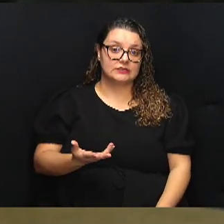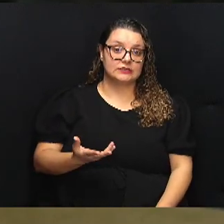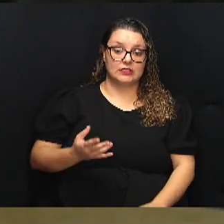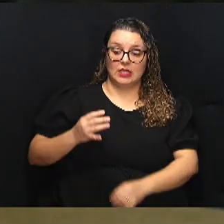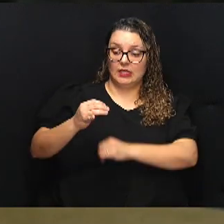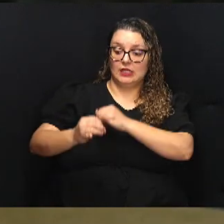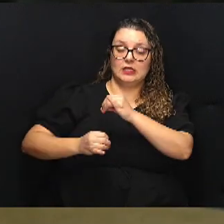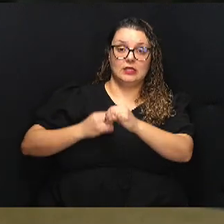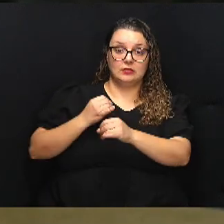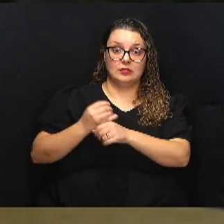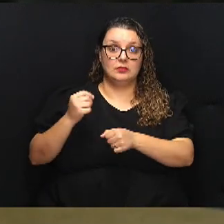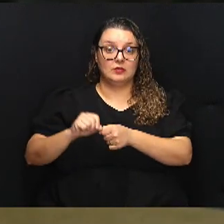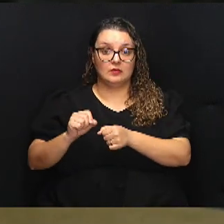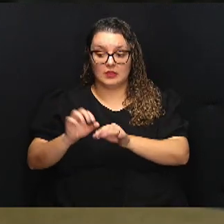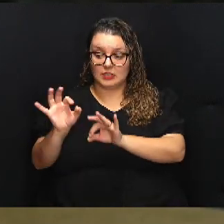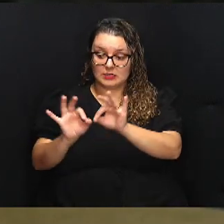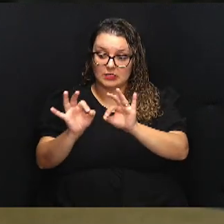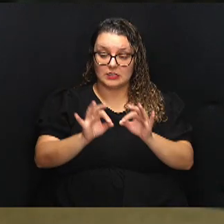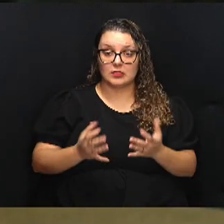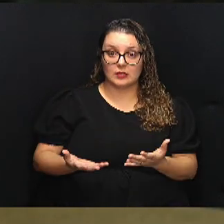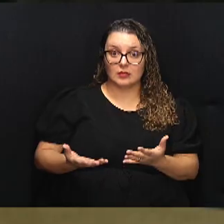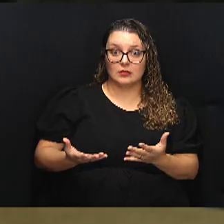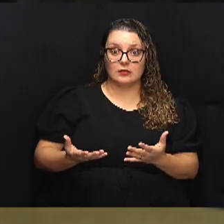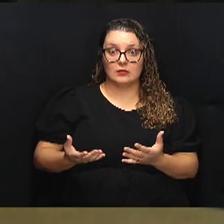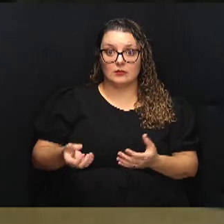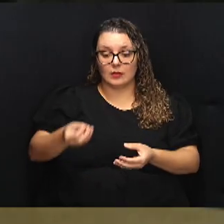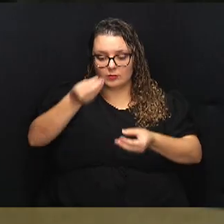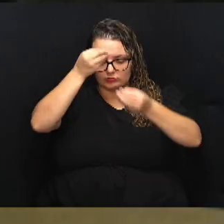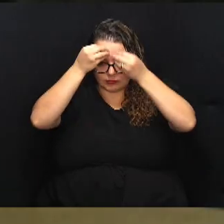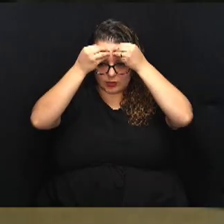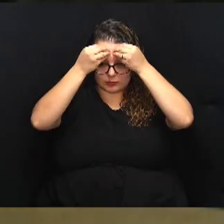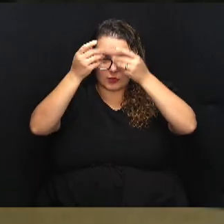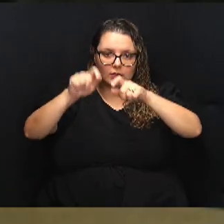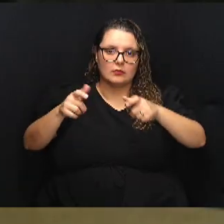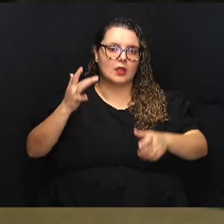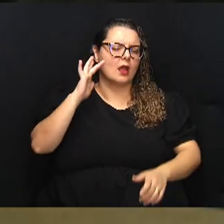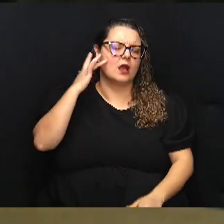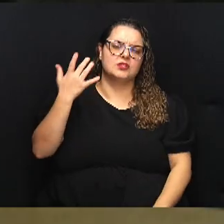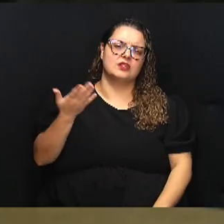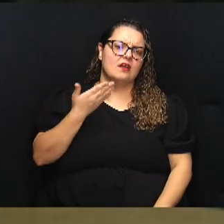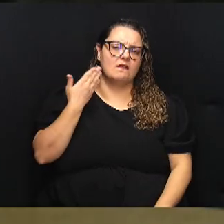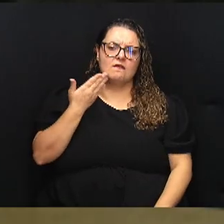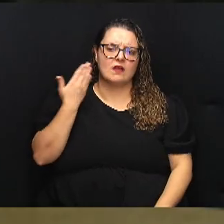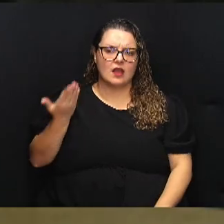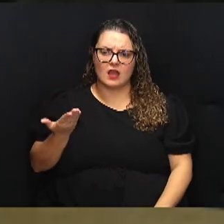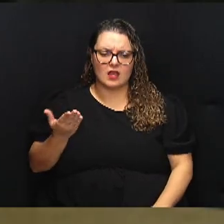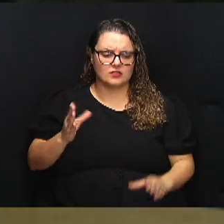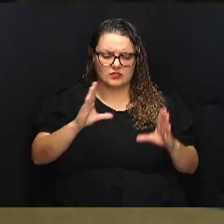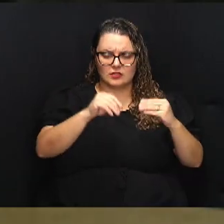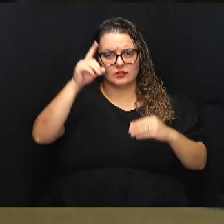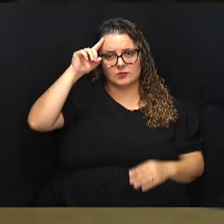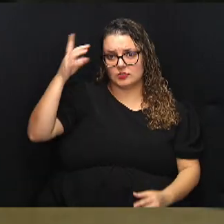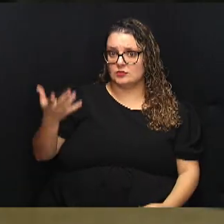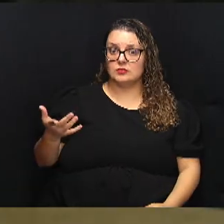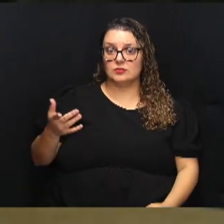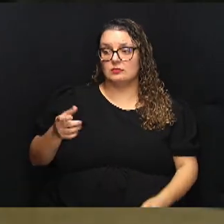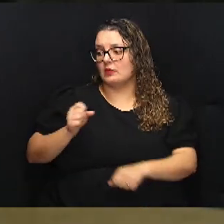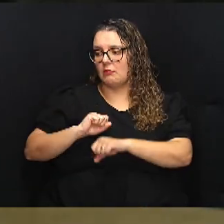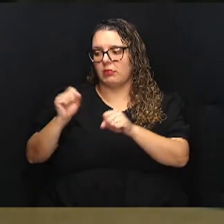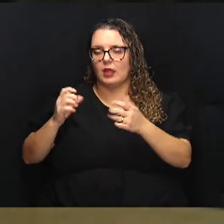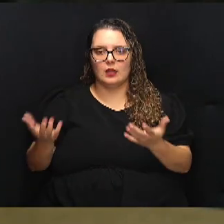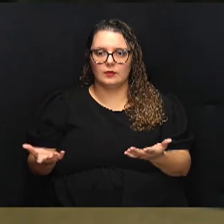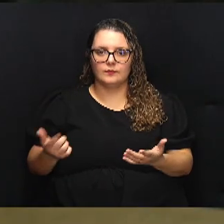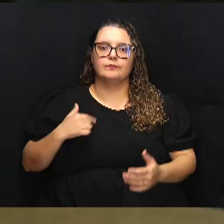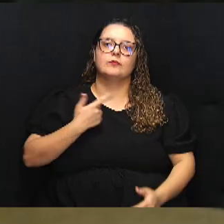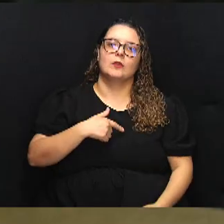internet fez, desenhou isso, plantou na cabecinha das pessoas e elas acham que é assim, da noite pro dia, que você vai explodir. E a gente